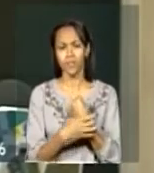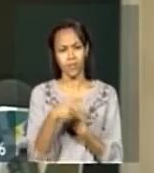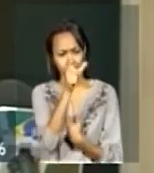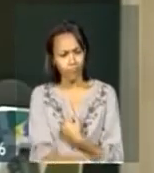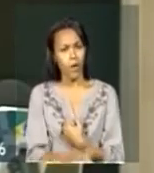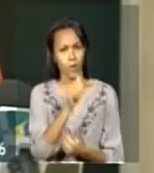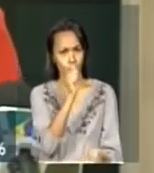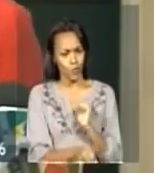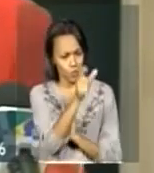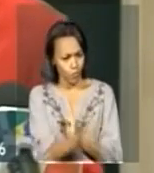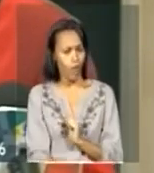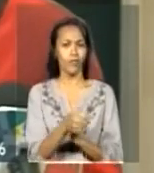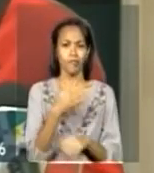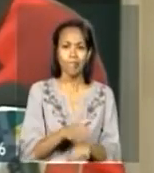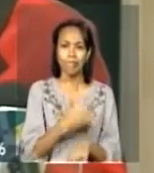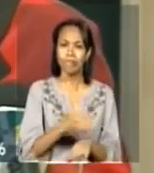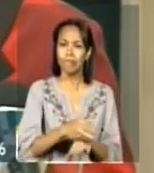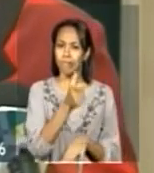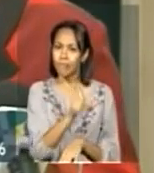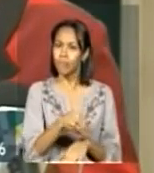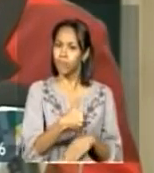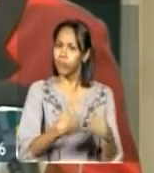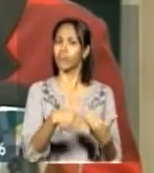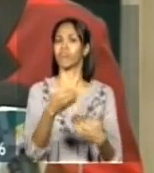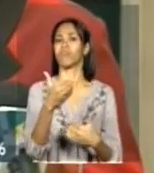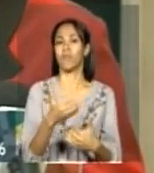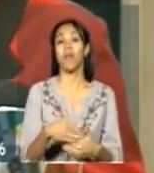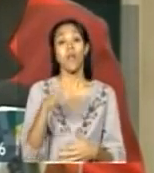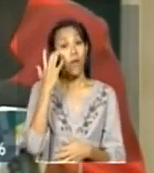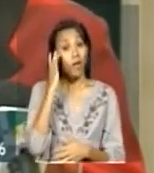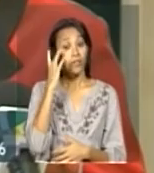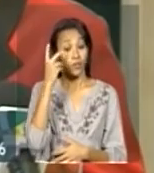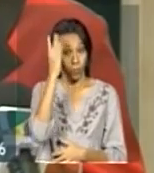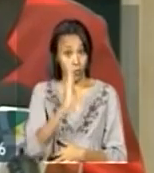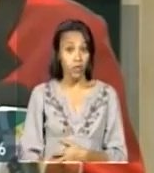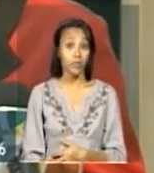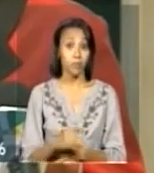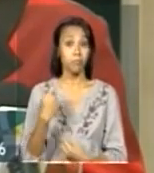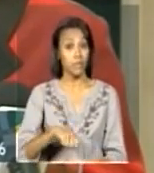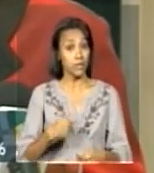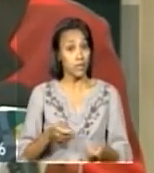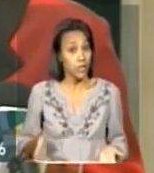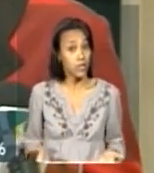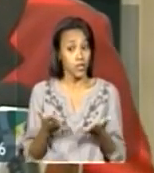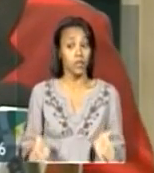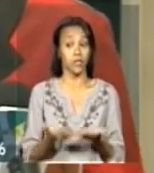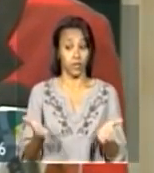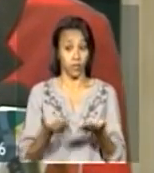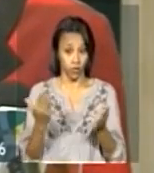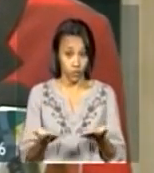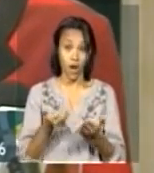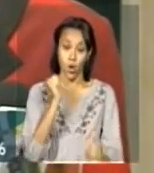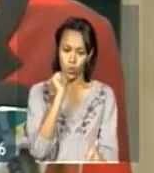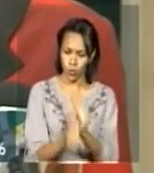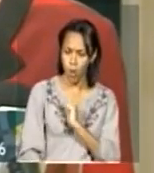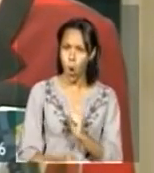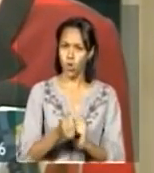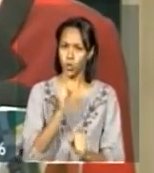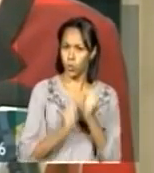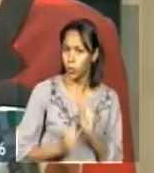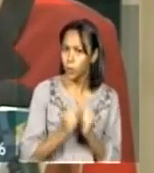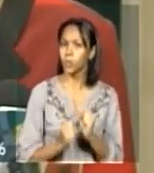atleta. Acho que o Brasil precisa de incentivar o atletismo e o esporte no